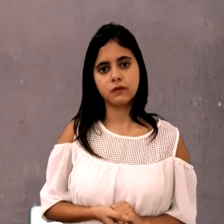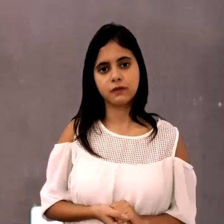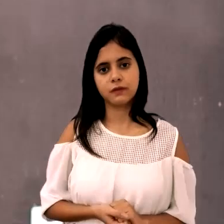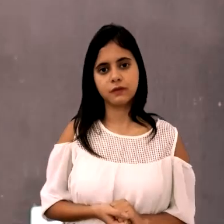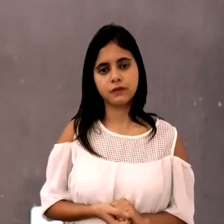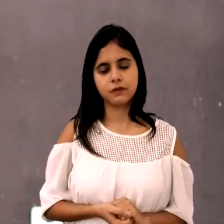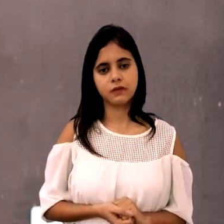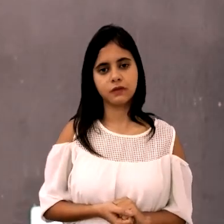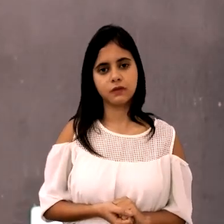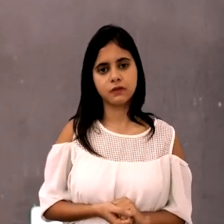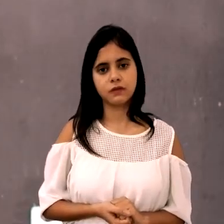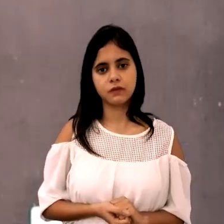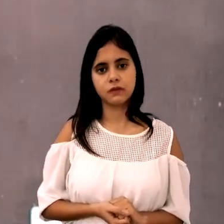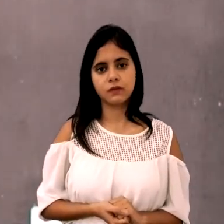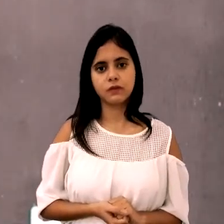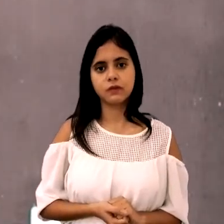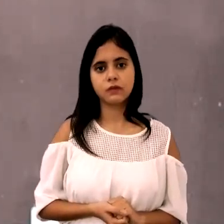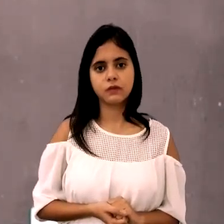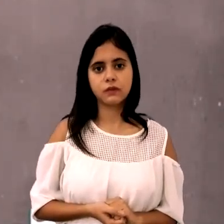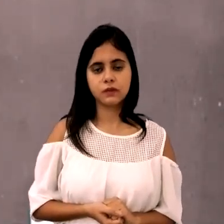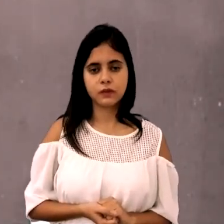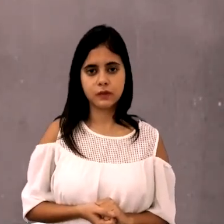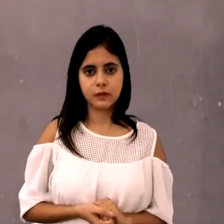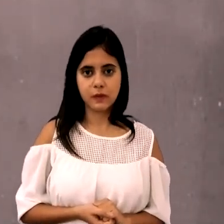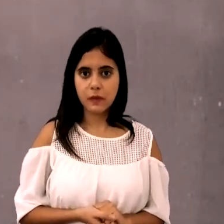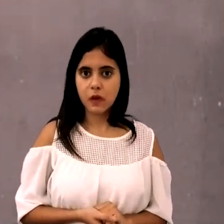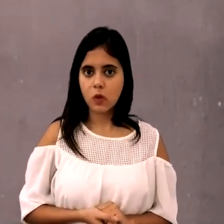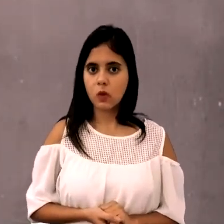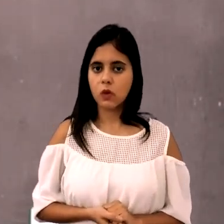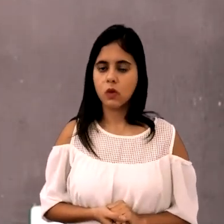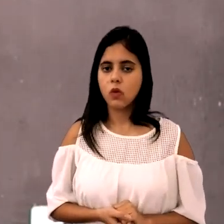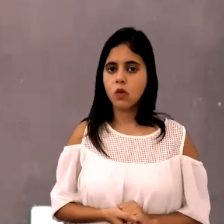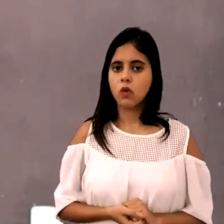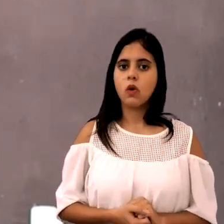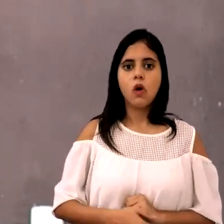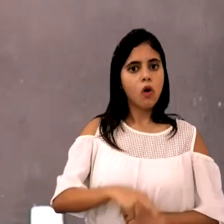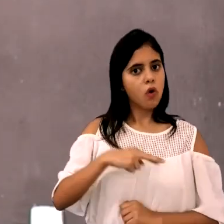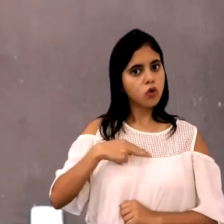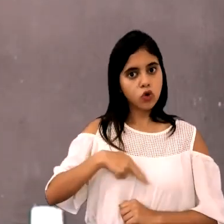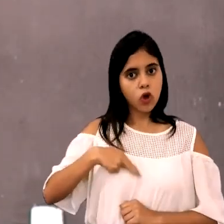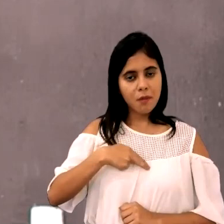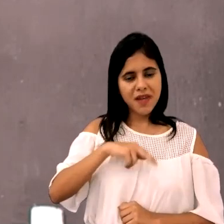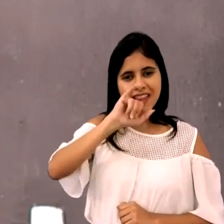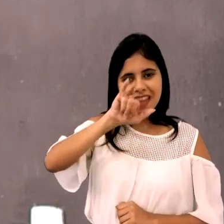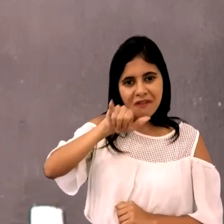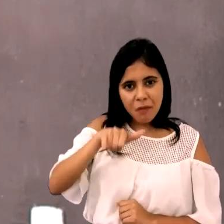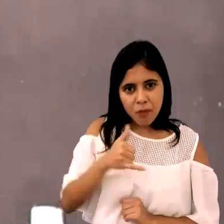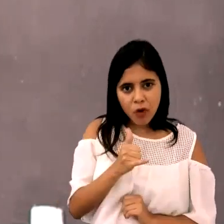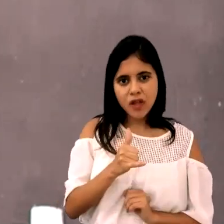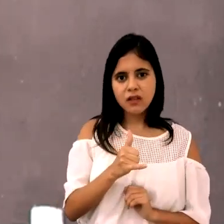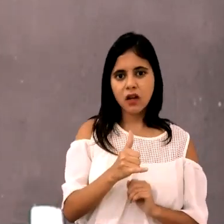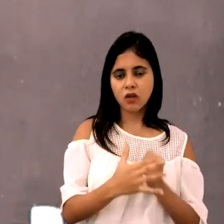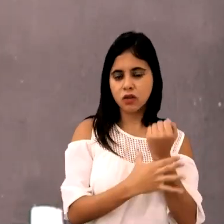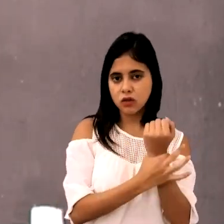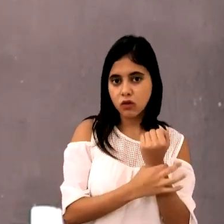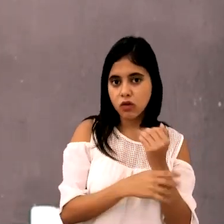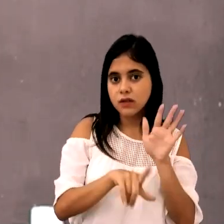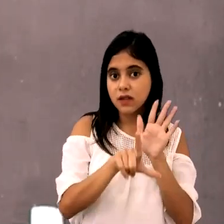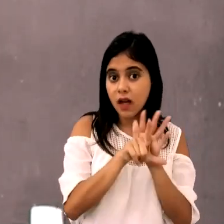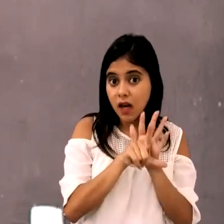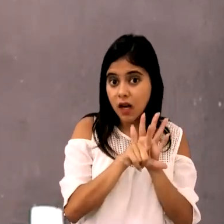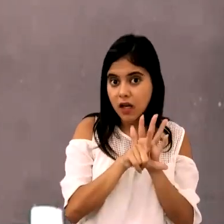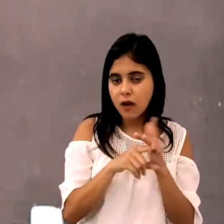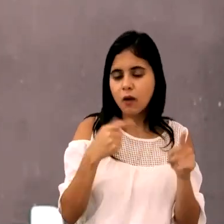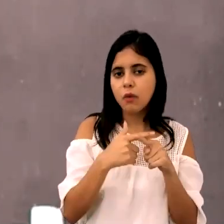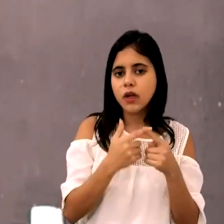Alguns pontos desse plano mirabolante. Primeiro, ela estava aproveitando a segurança da lei para buscar uma solução para a vida da sua nora.